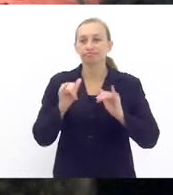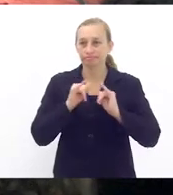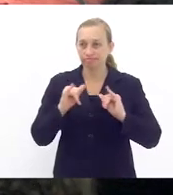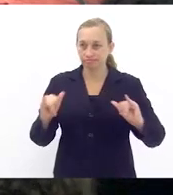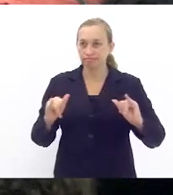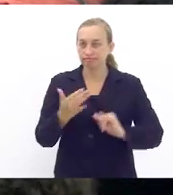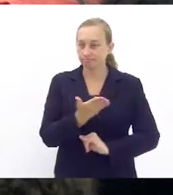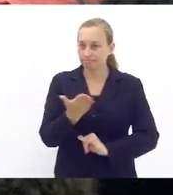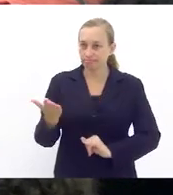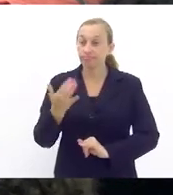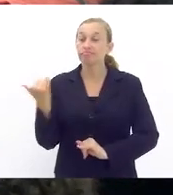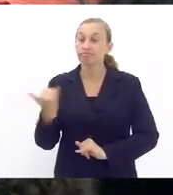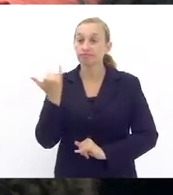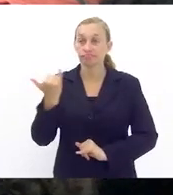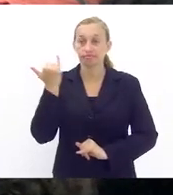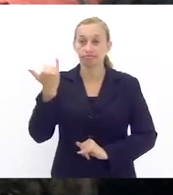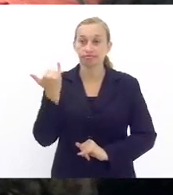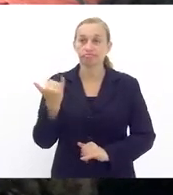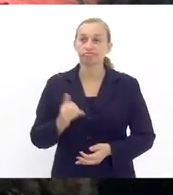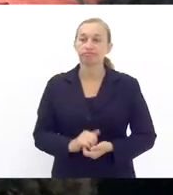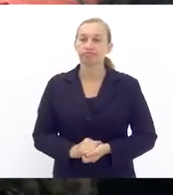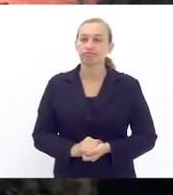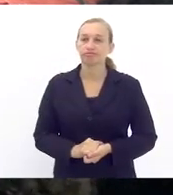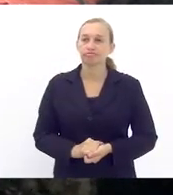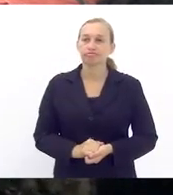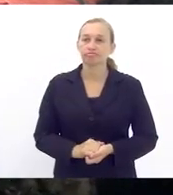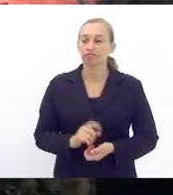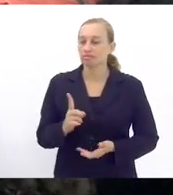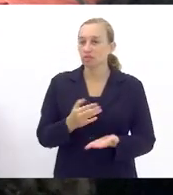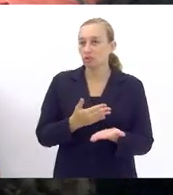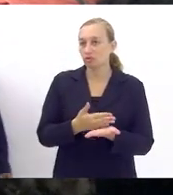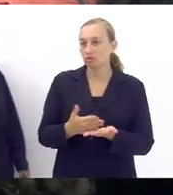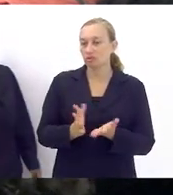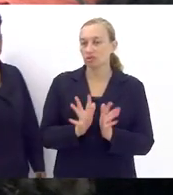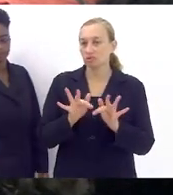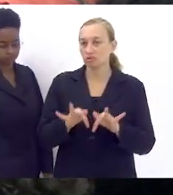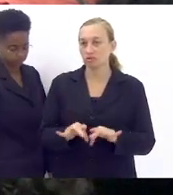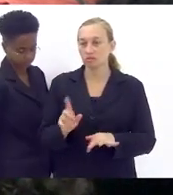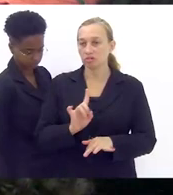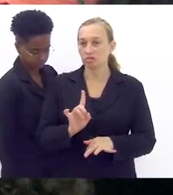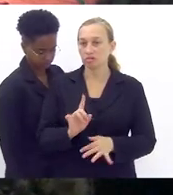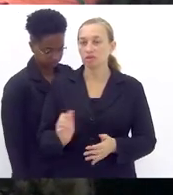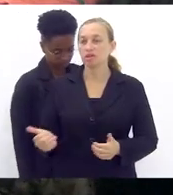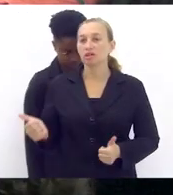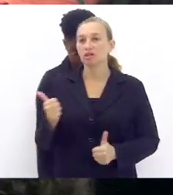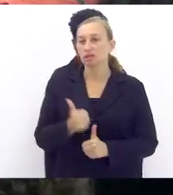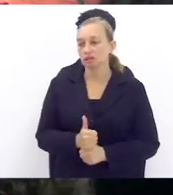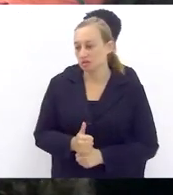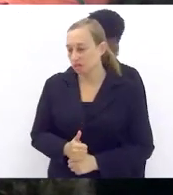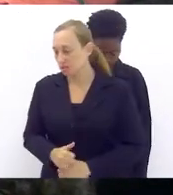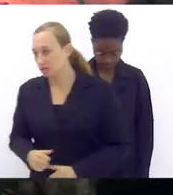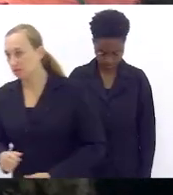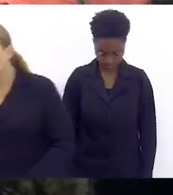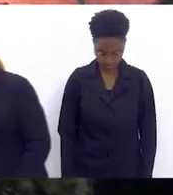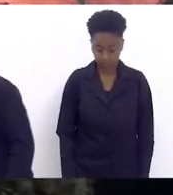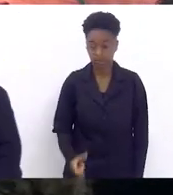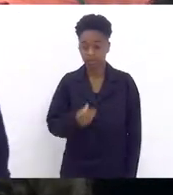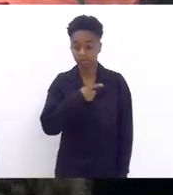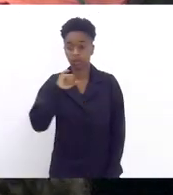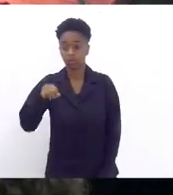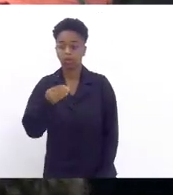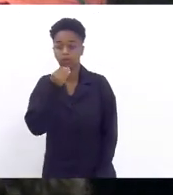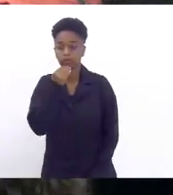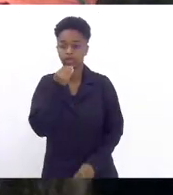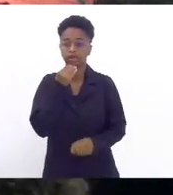importante que eu não fiz no início da reunião nós tivemos a oportunidade de ter uma audiência com a